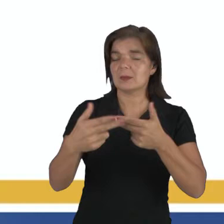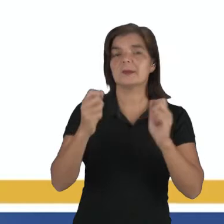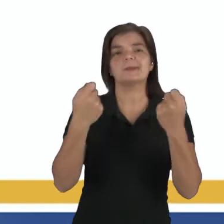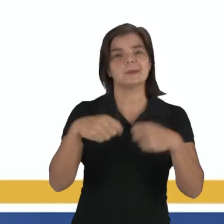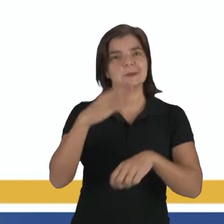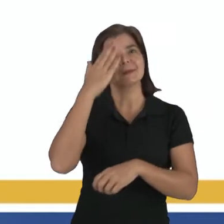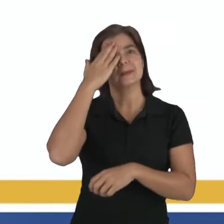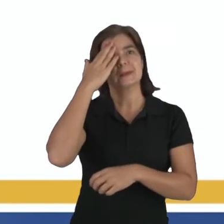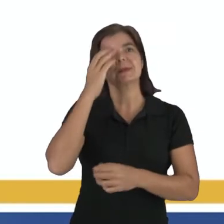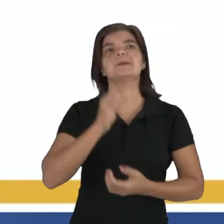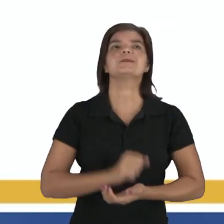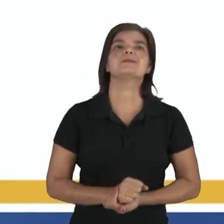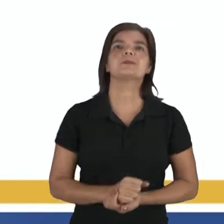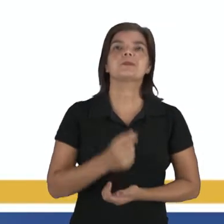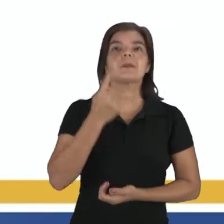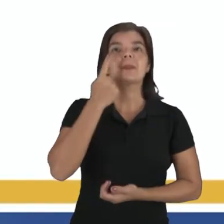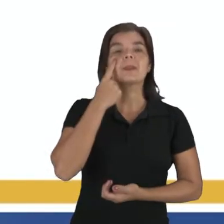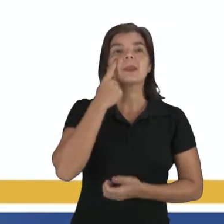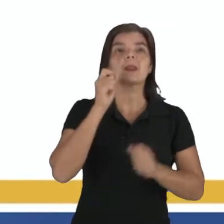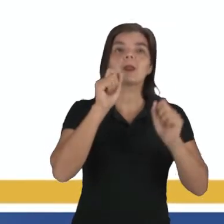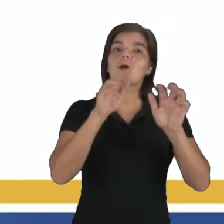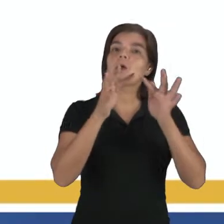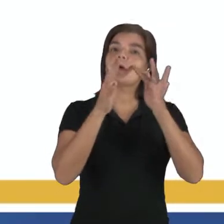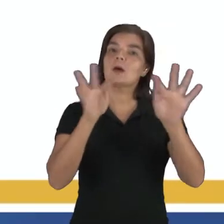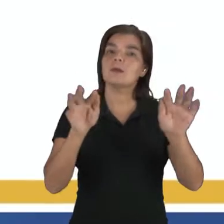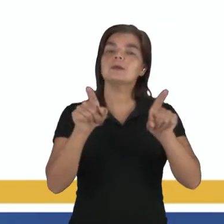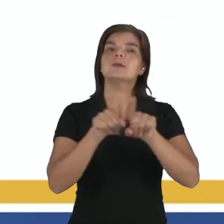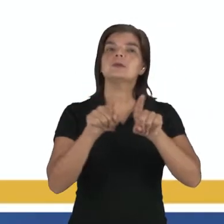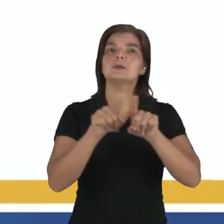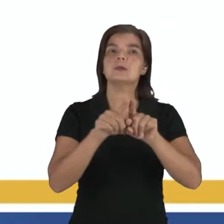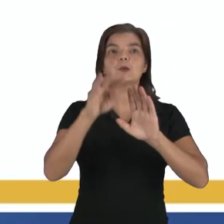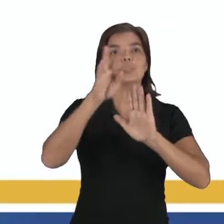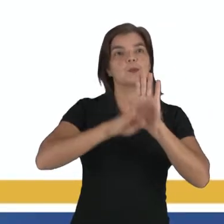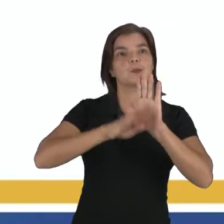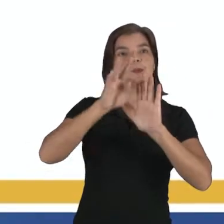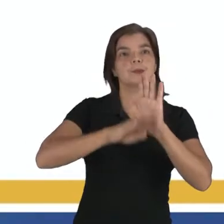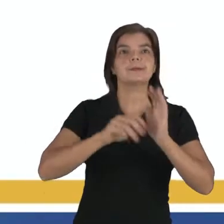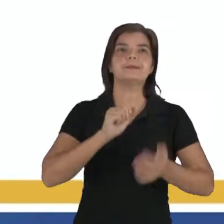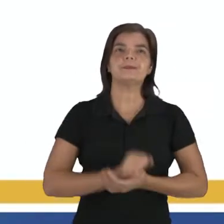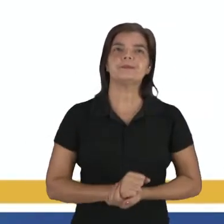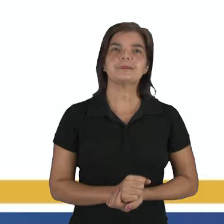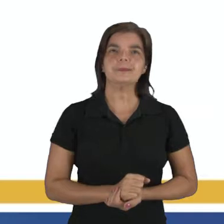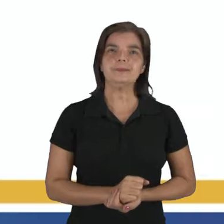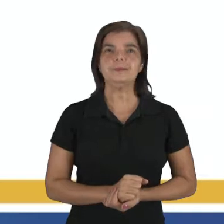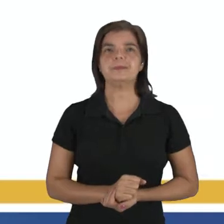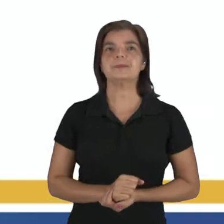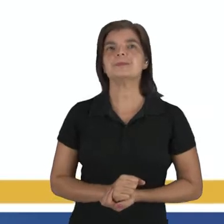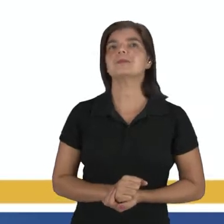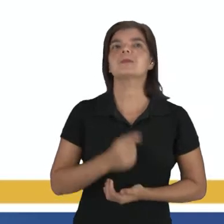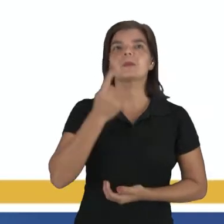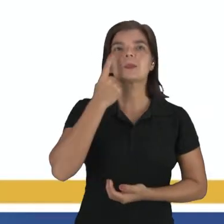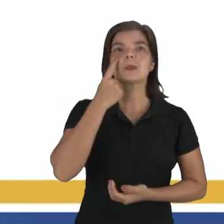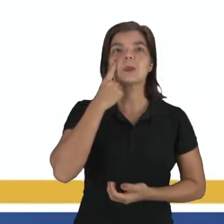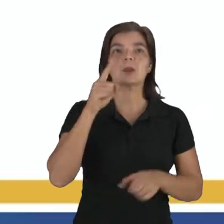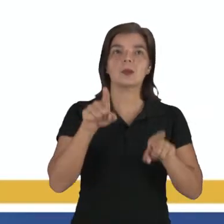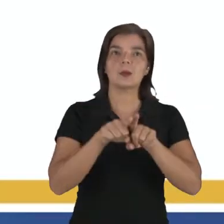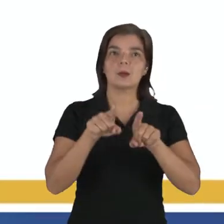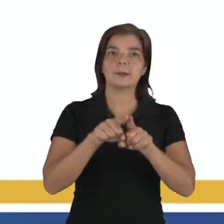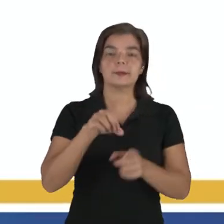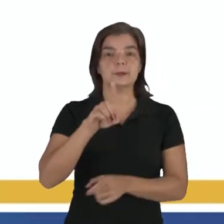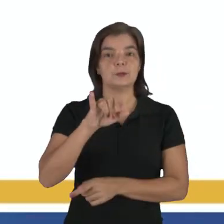gente entender, né? Então, vamos lá. Observem essa frase que foi retirada do texto. He died on July